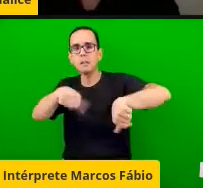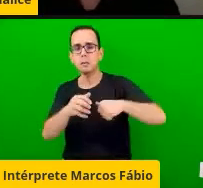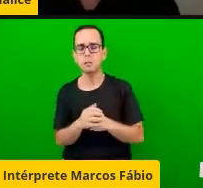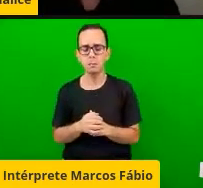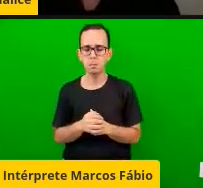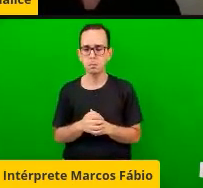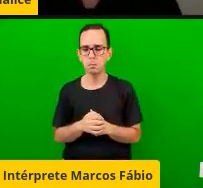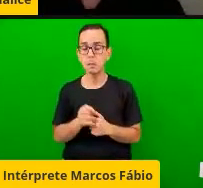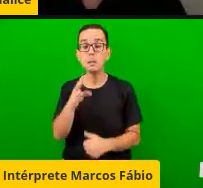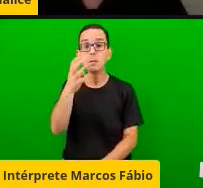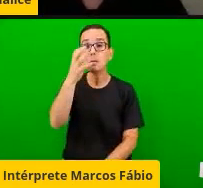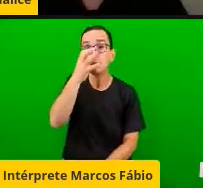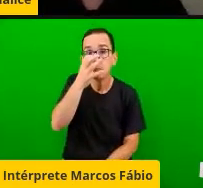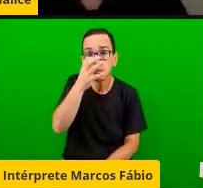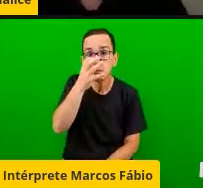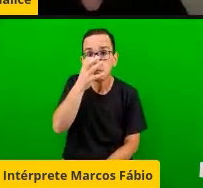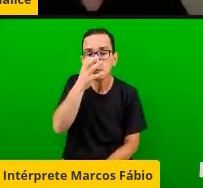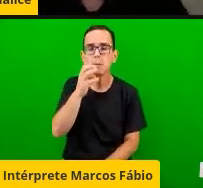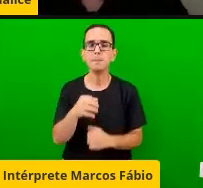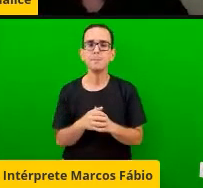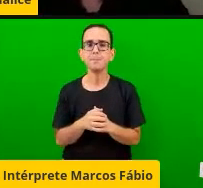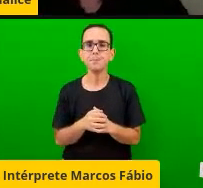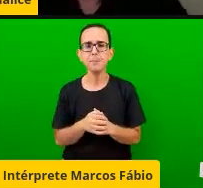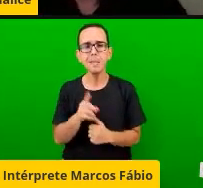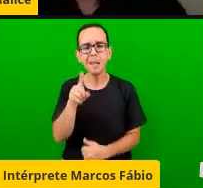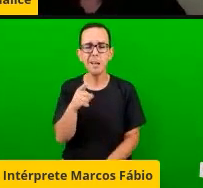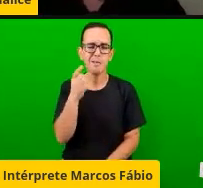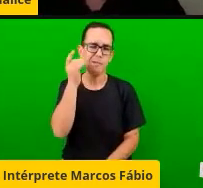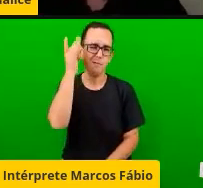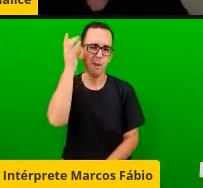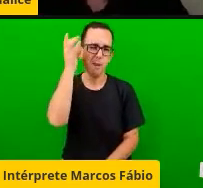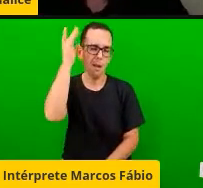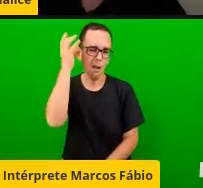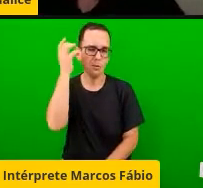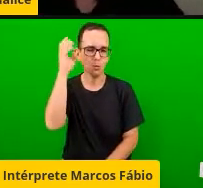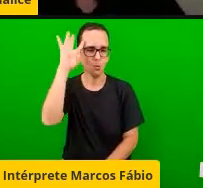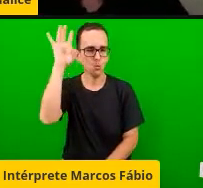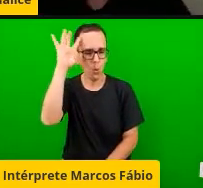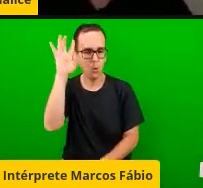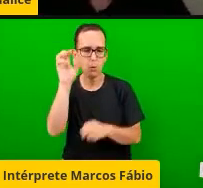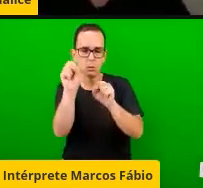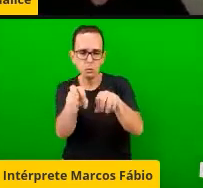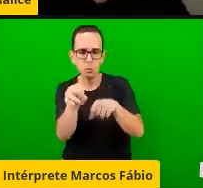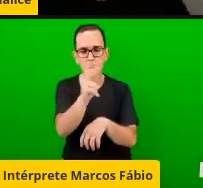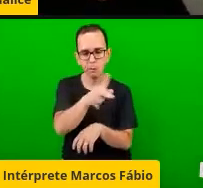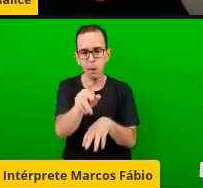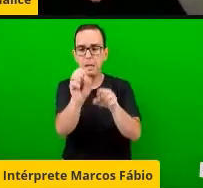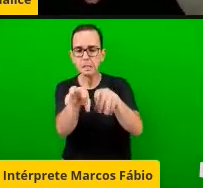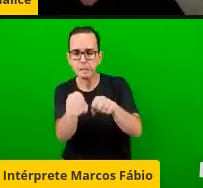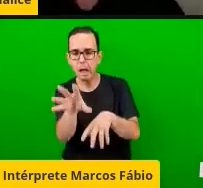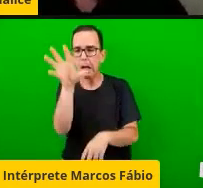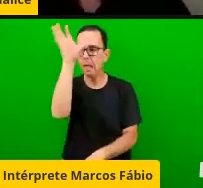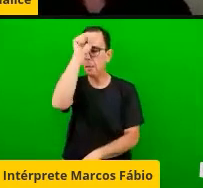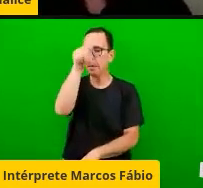gente observar, seria fácil, né? É o sonho do professor: eu ensino, ele aprende, né? Isso seria tão tranquilo, mas